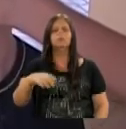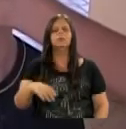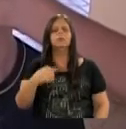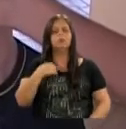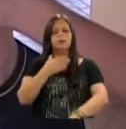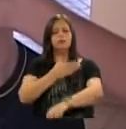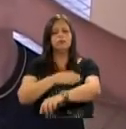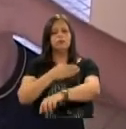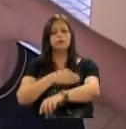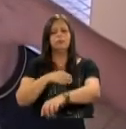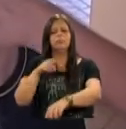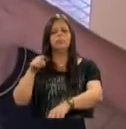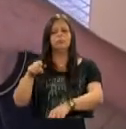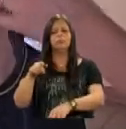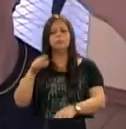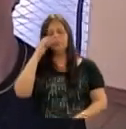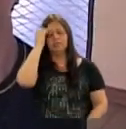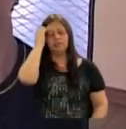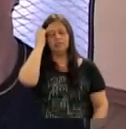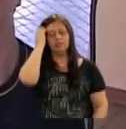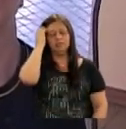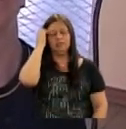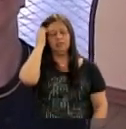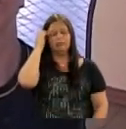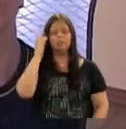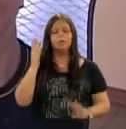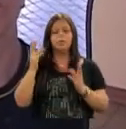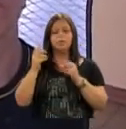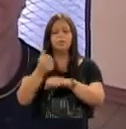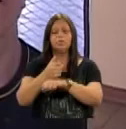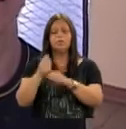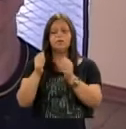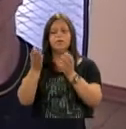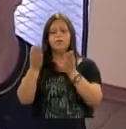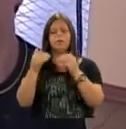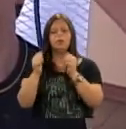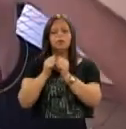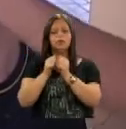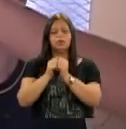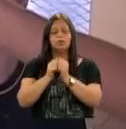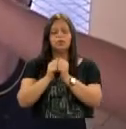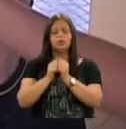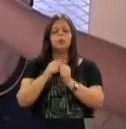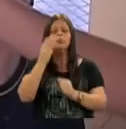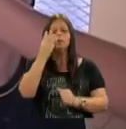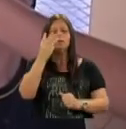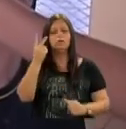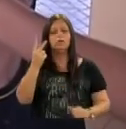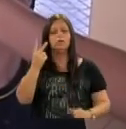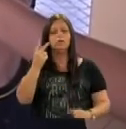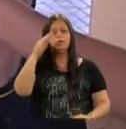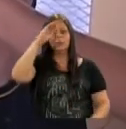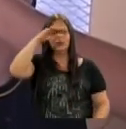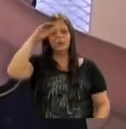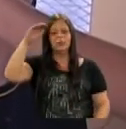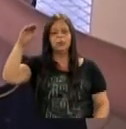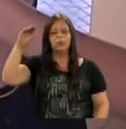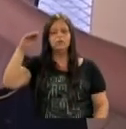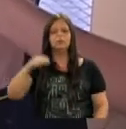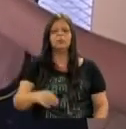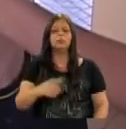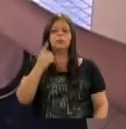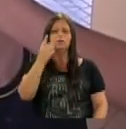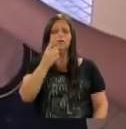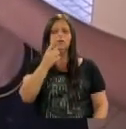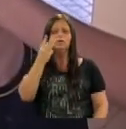da rua ruth e staff técnico quanto os profissionais vêm juntos então com 52 alunos e três